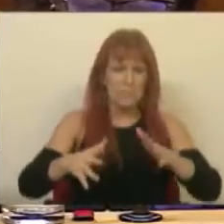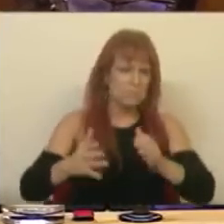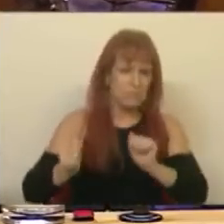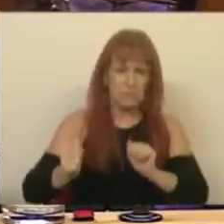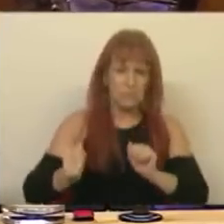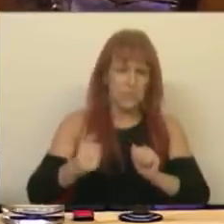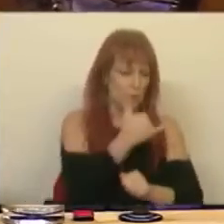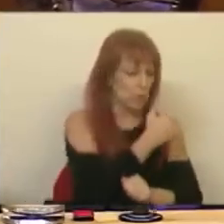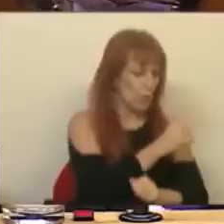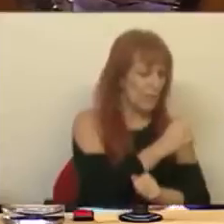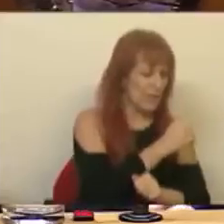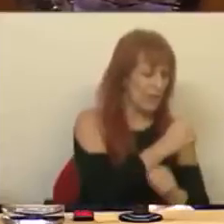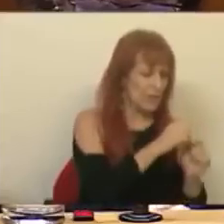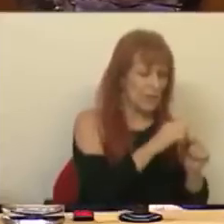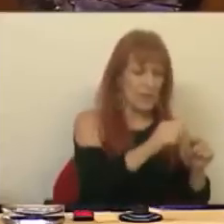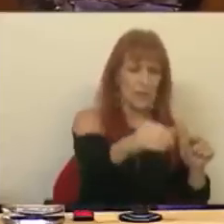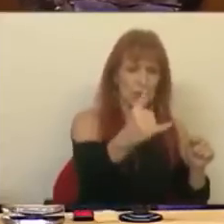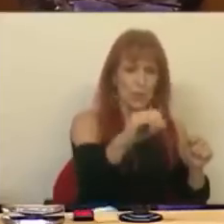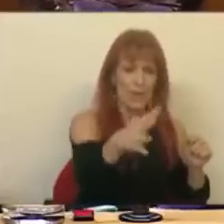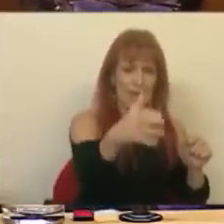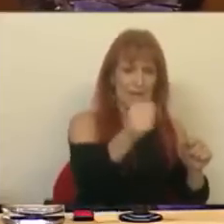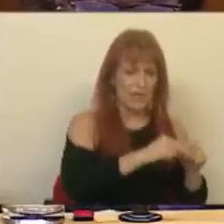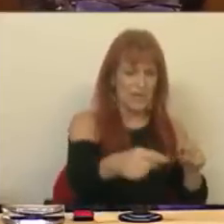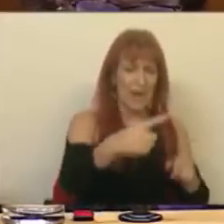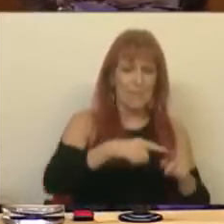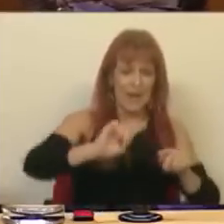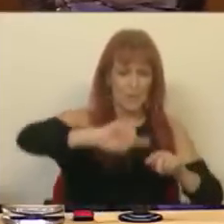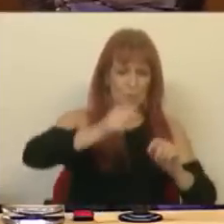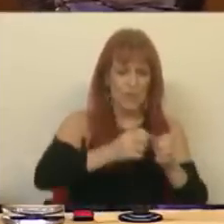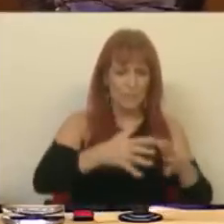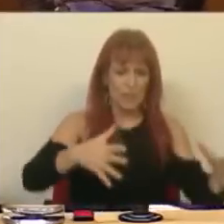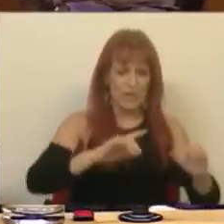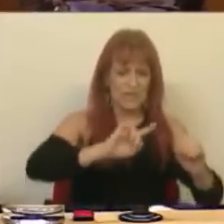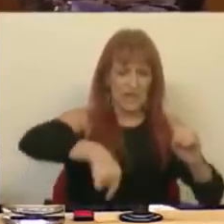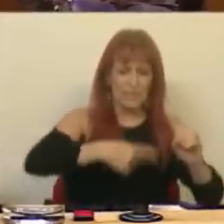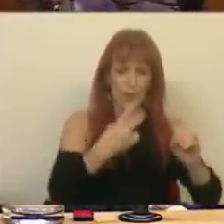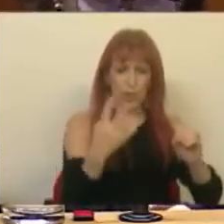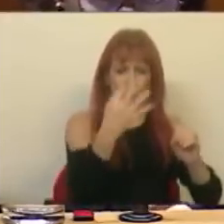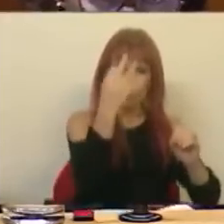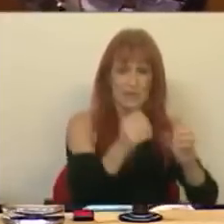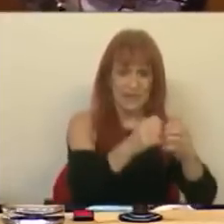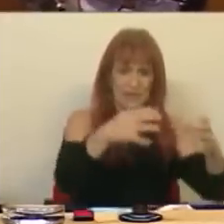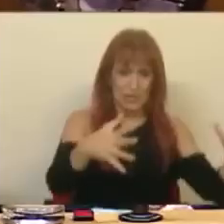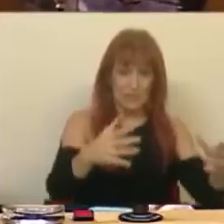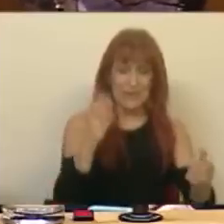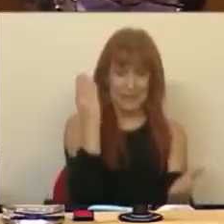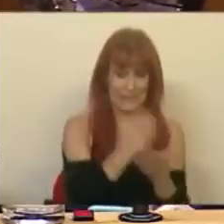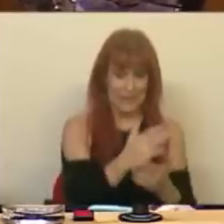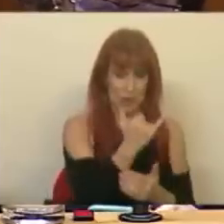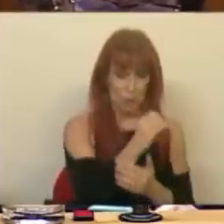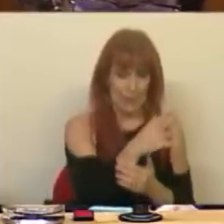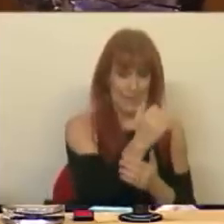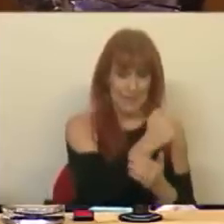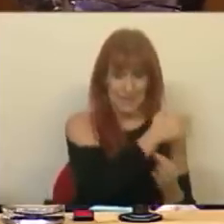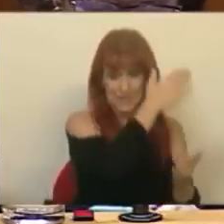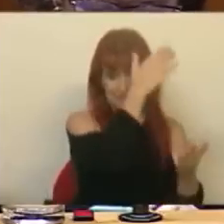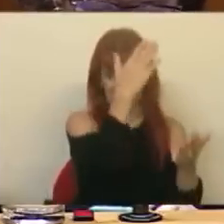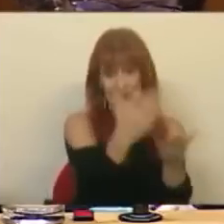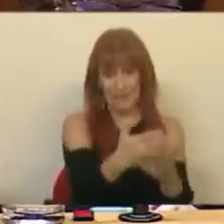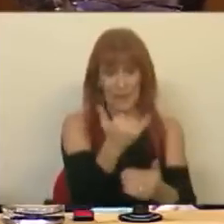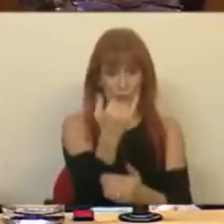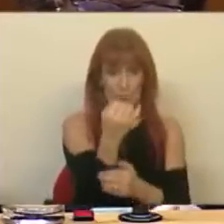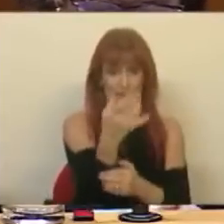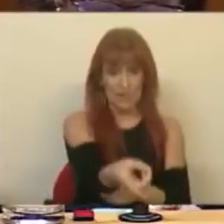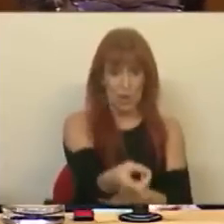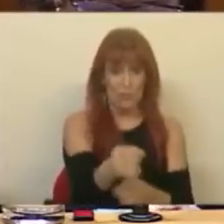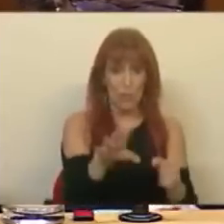entre 2000 e 2015 a média anual de crescimento foi 0,2 desde 2015 a 2019